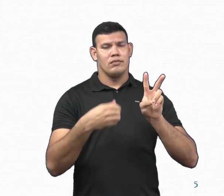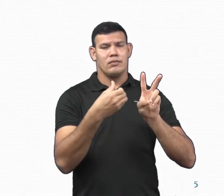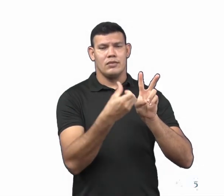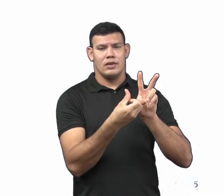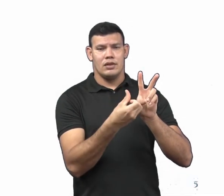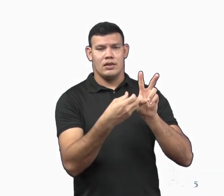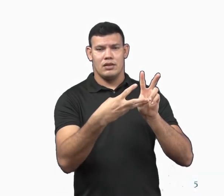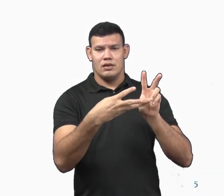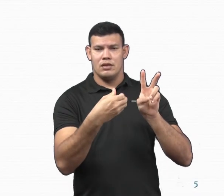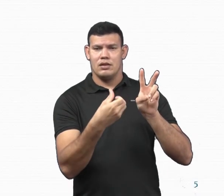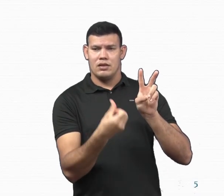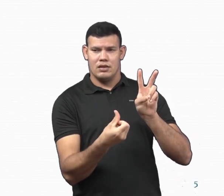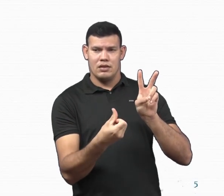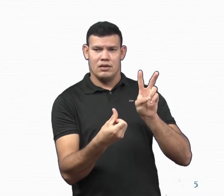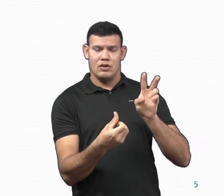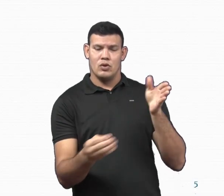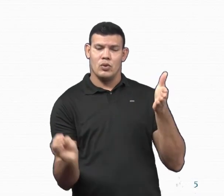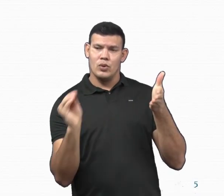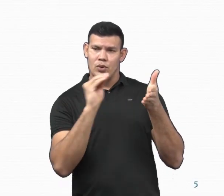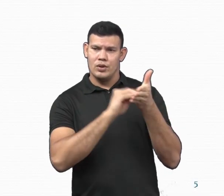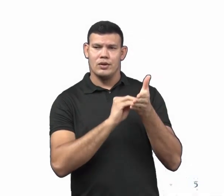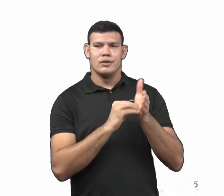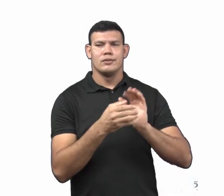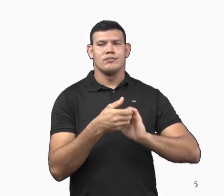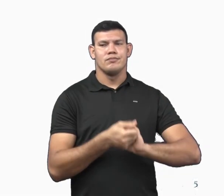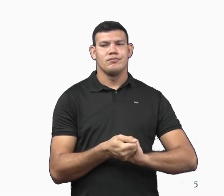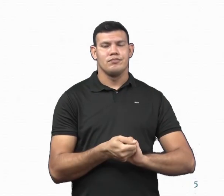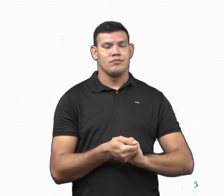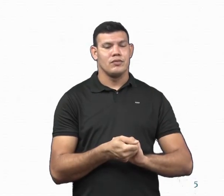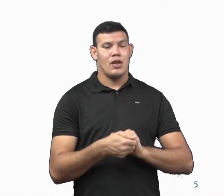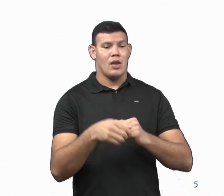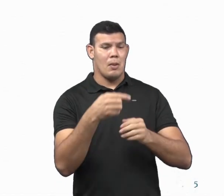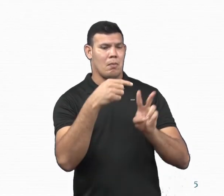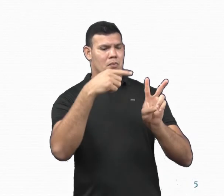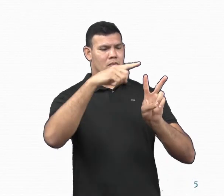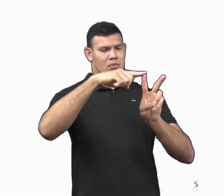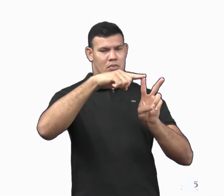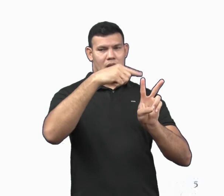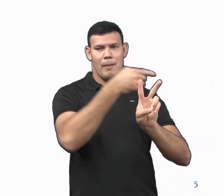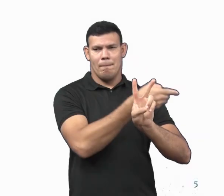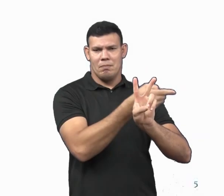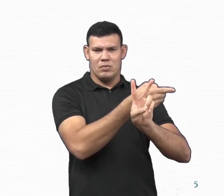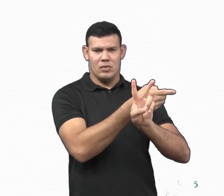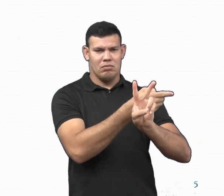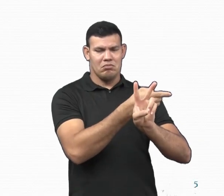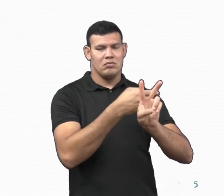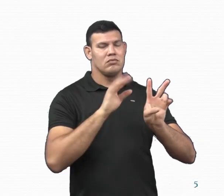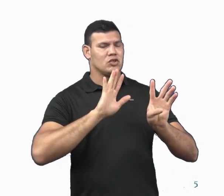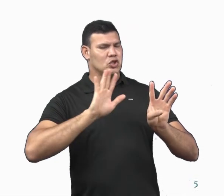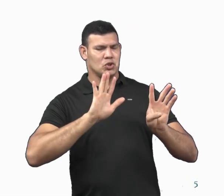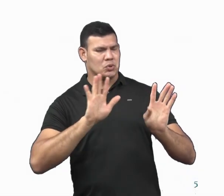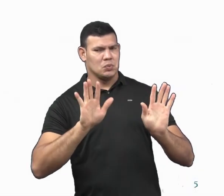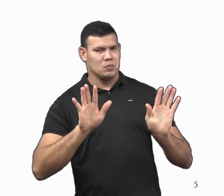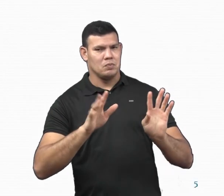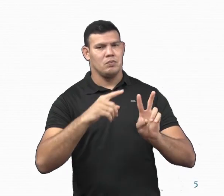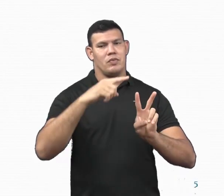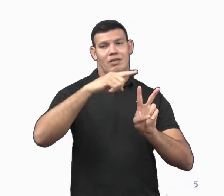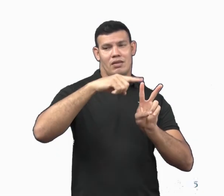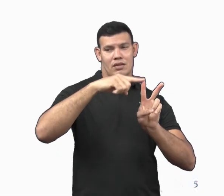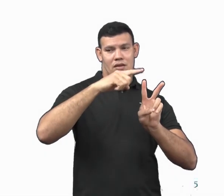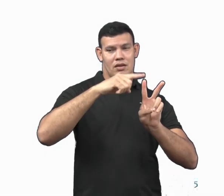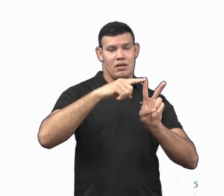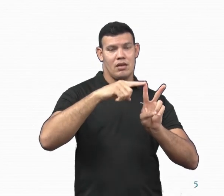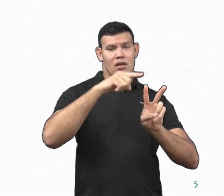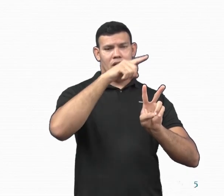do radical, então eu não posso colocar, eu só repito ele. Cortando os índices, eu consigo, ó, porque o índice e